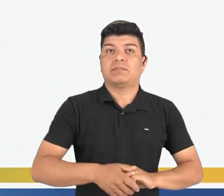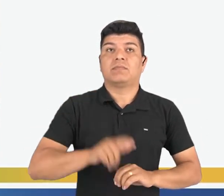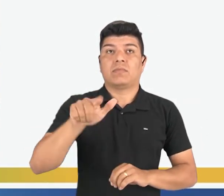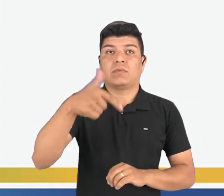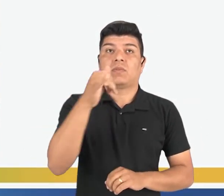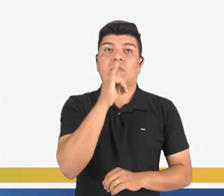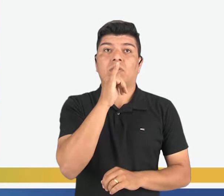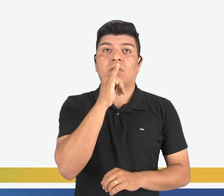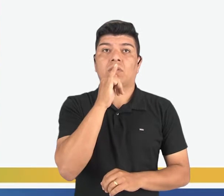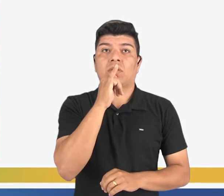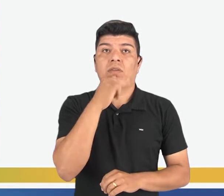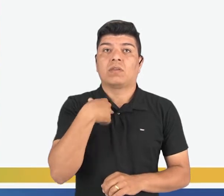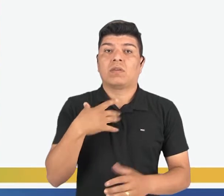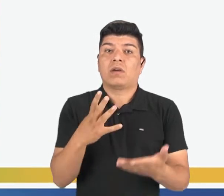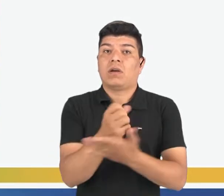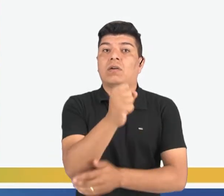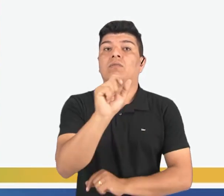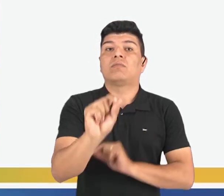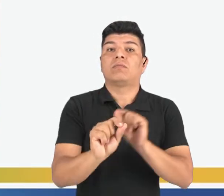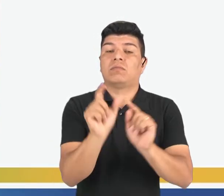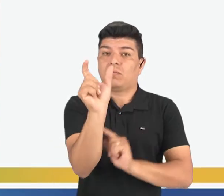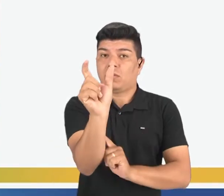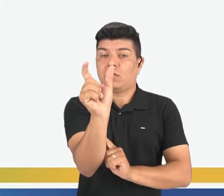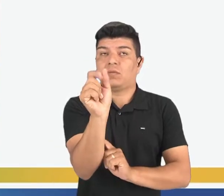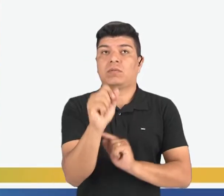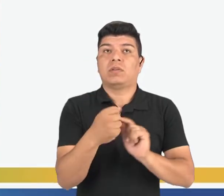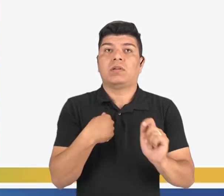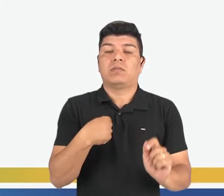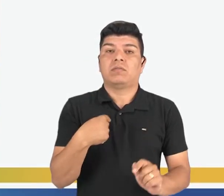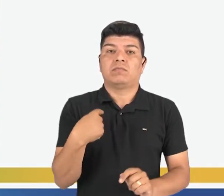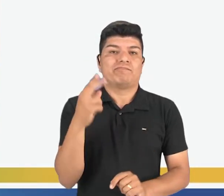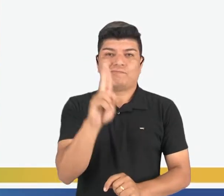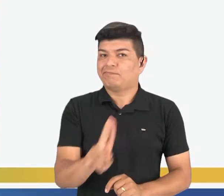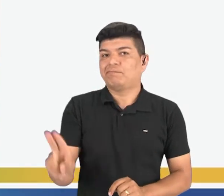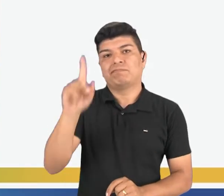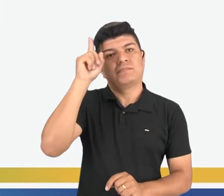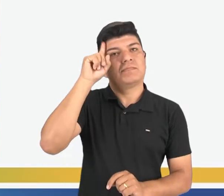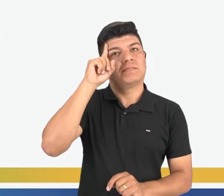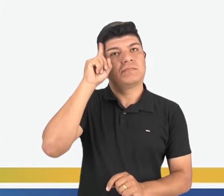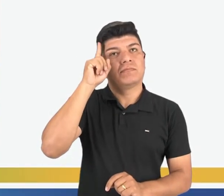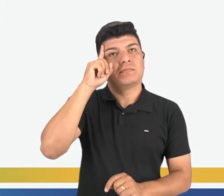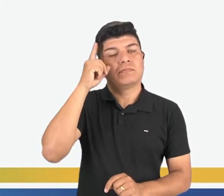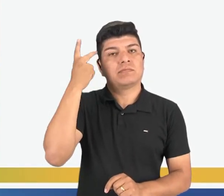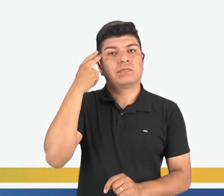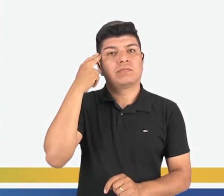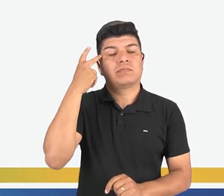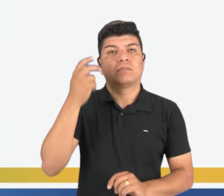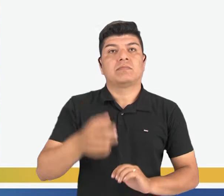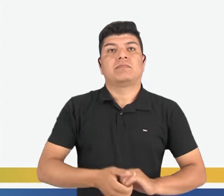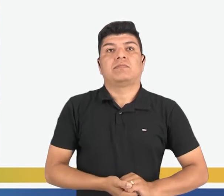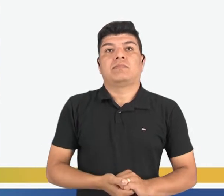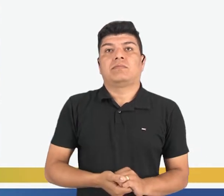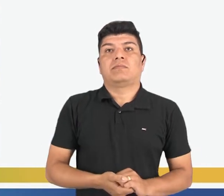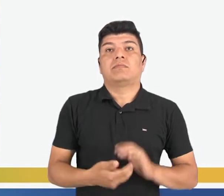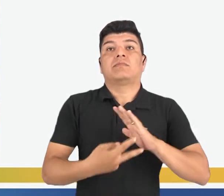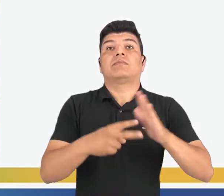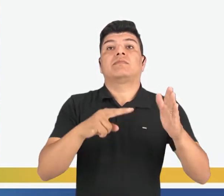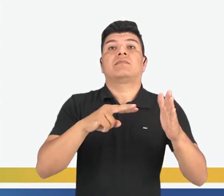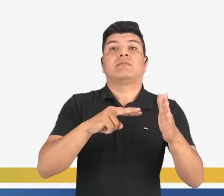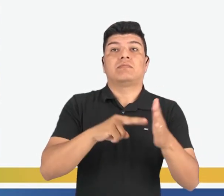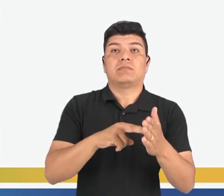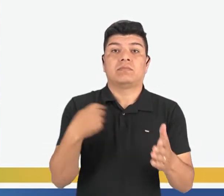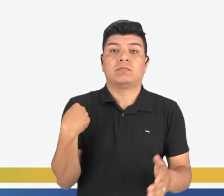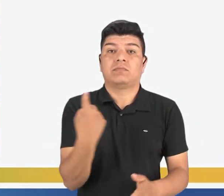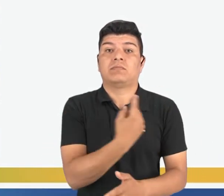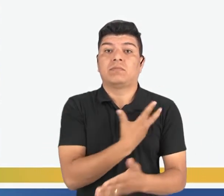ó. Pegalazemos, que são uma palavra também que a gente não usa no nosso dia a dia normalmente, ó. O que significa?